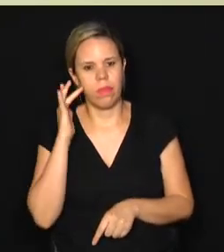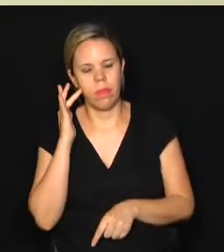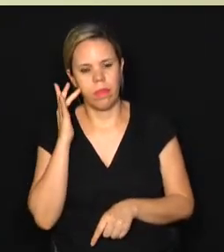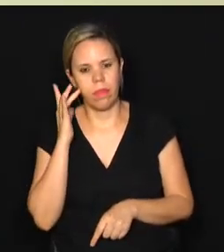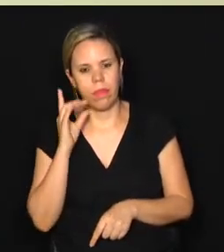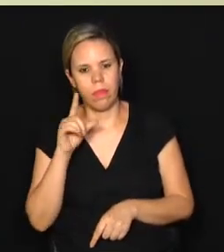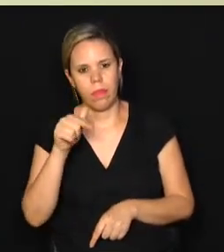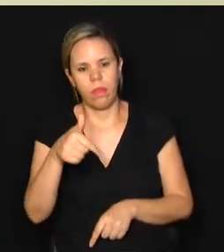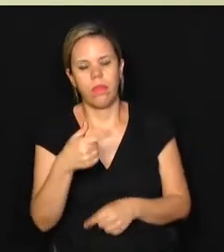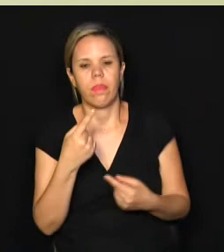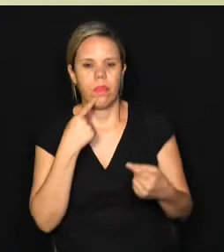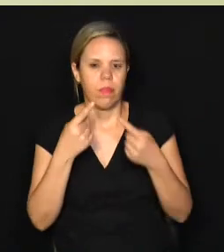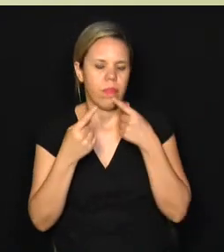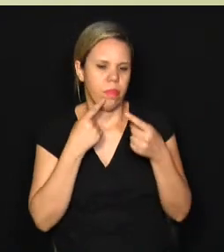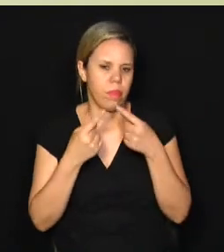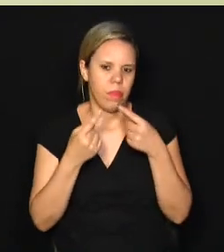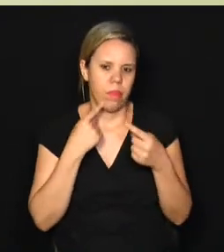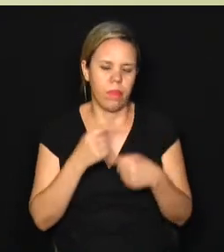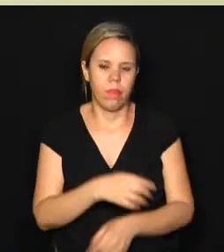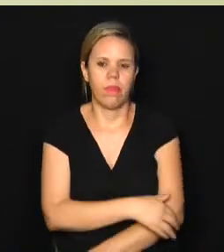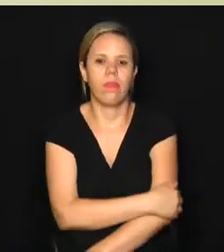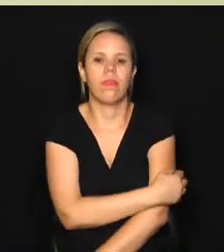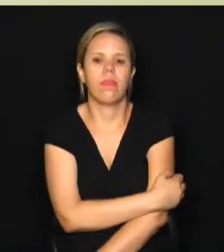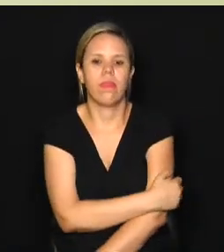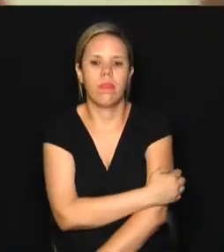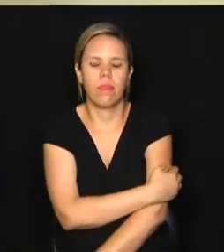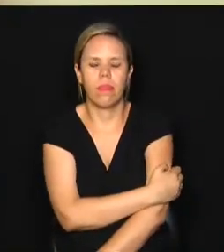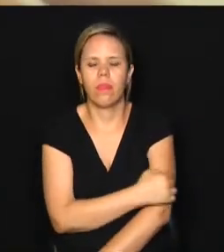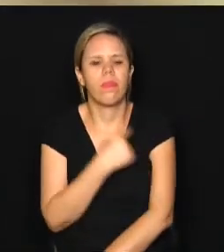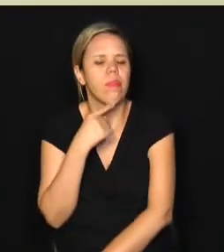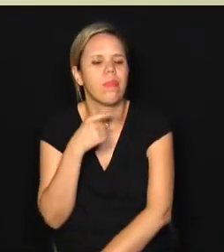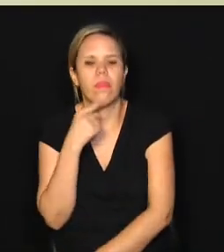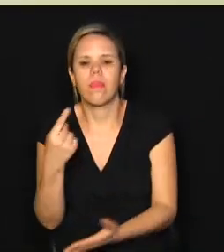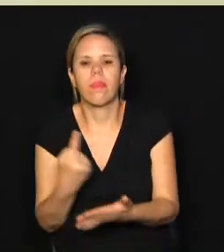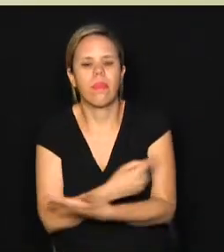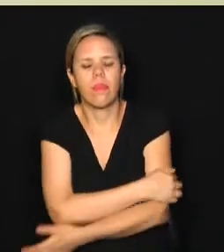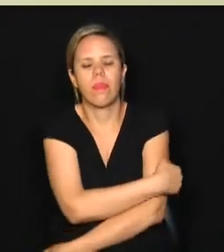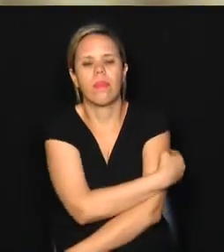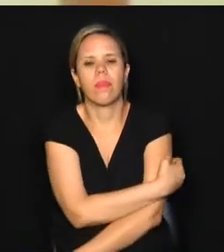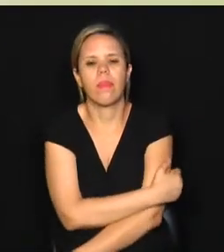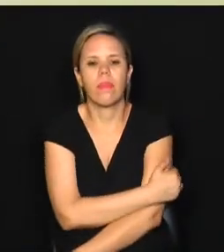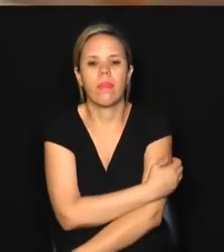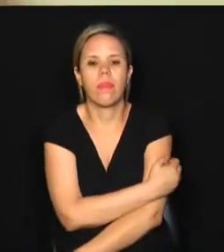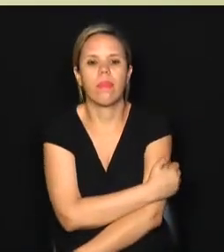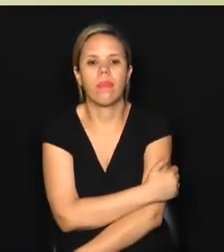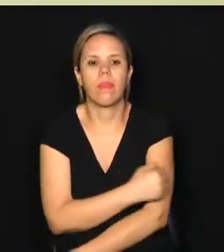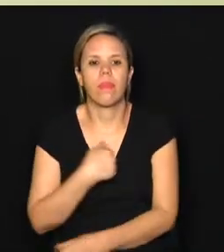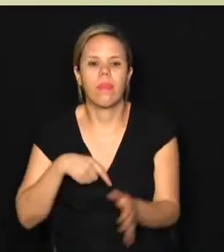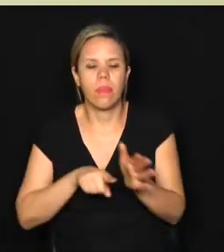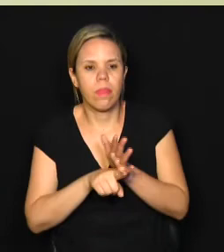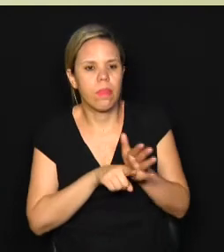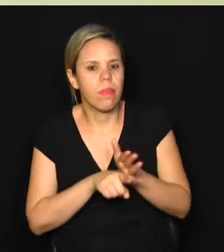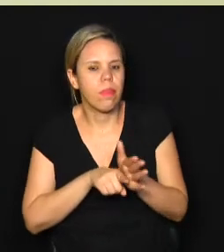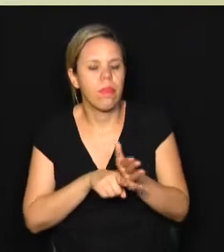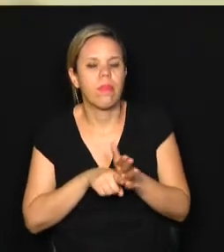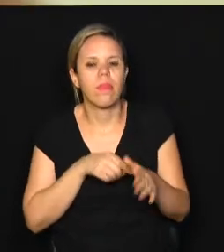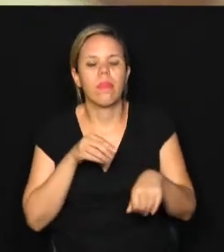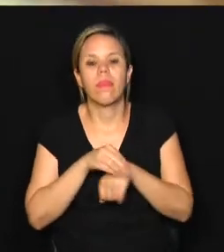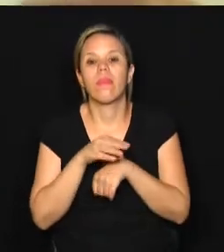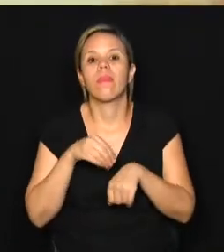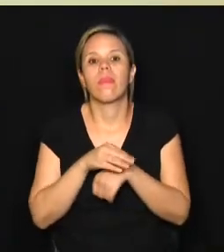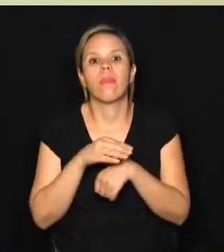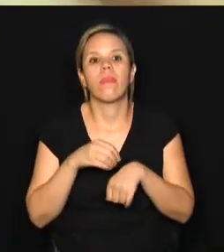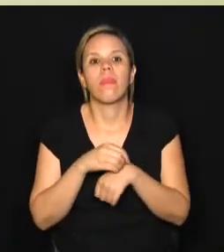depois desse diálogo, eu fico me perguntando, eu estou aqui enquanto pesquisadora para trazer um pouco